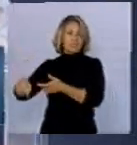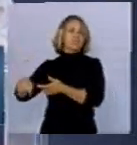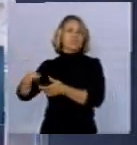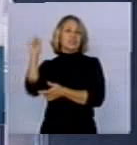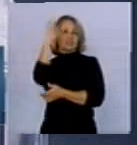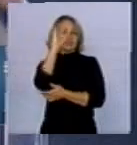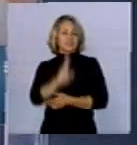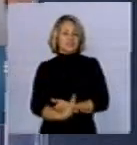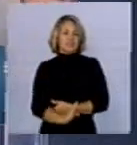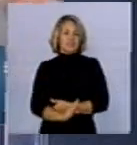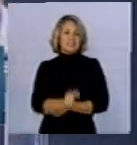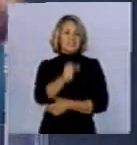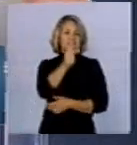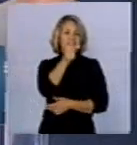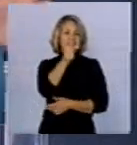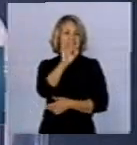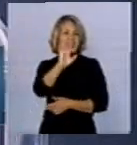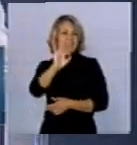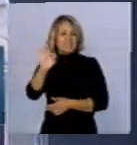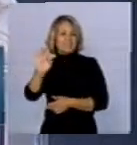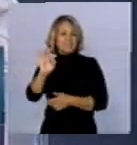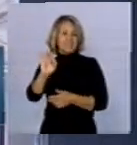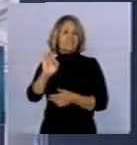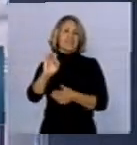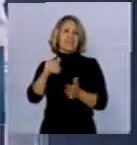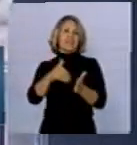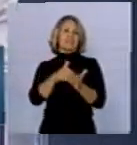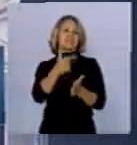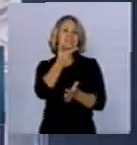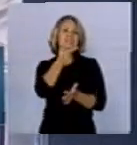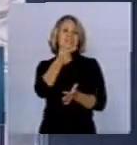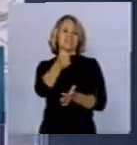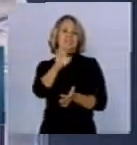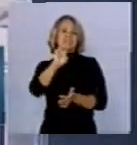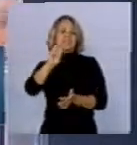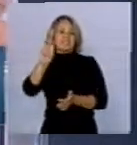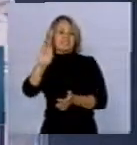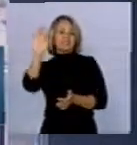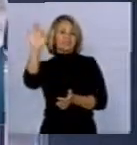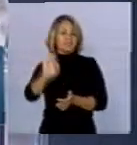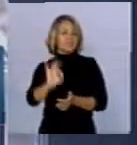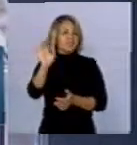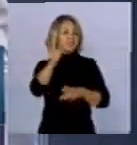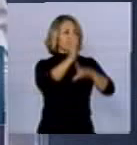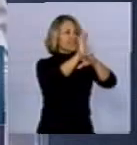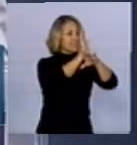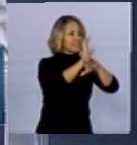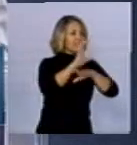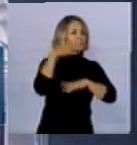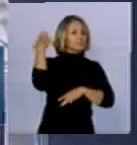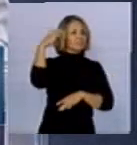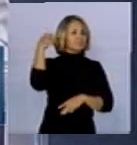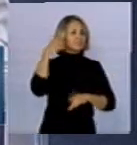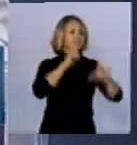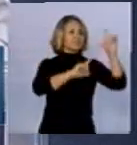entretenimento 70 a 75% disso é audiovisual é cinema e audiovisual